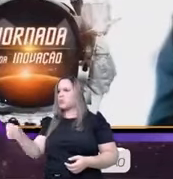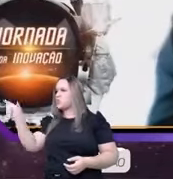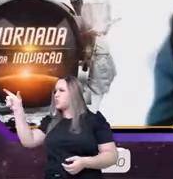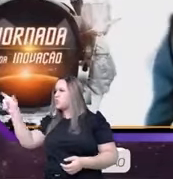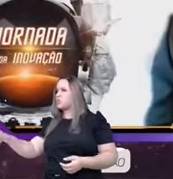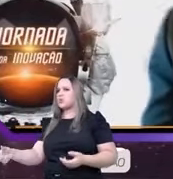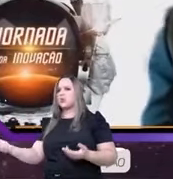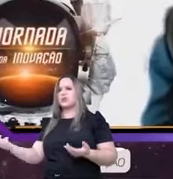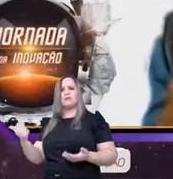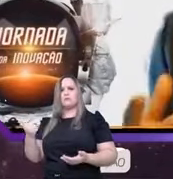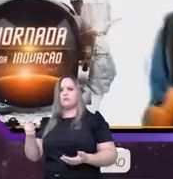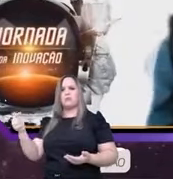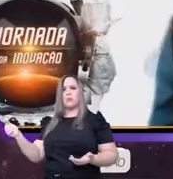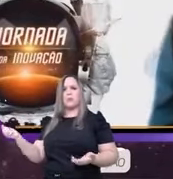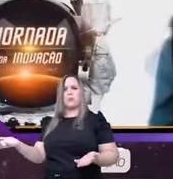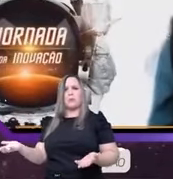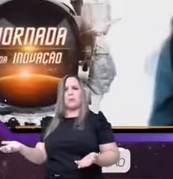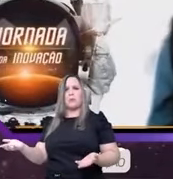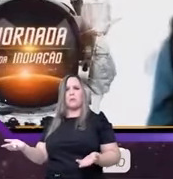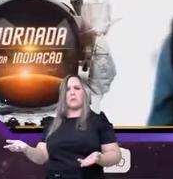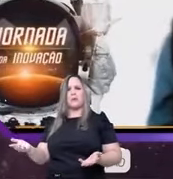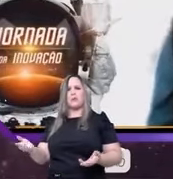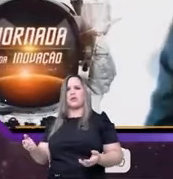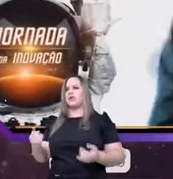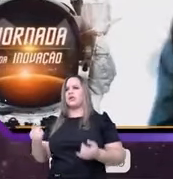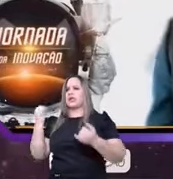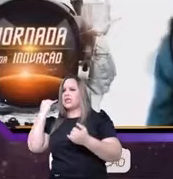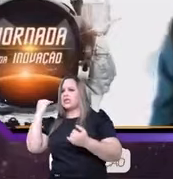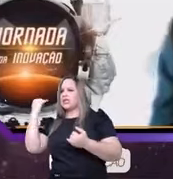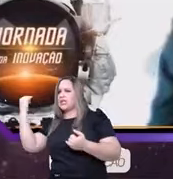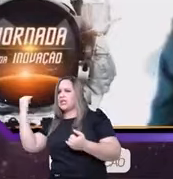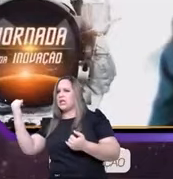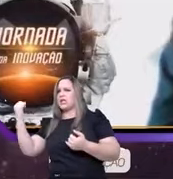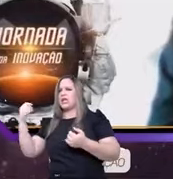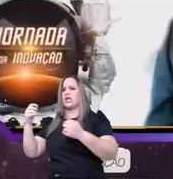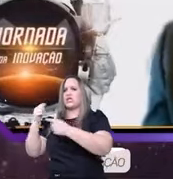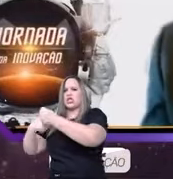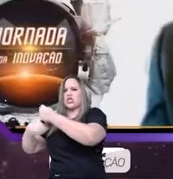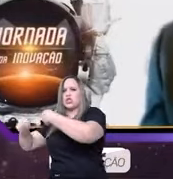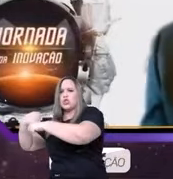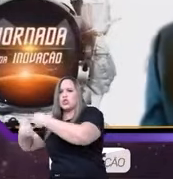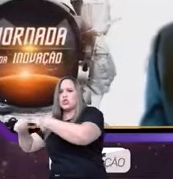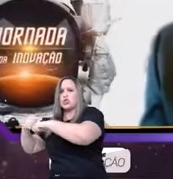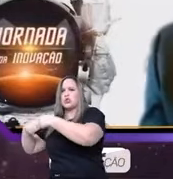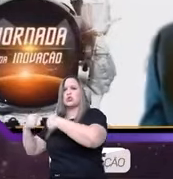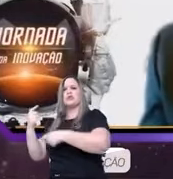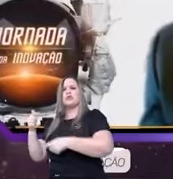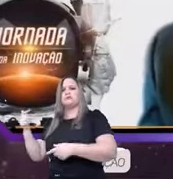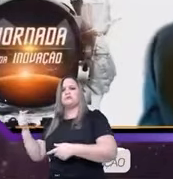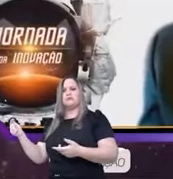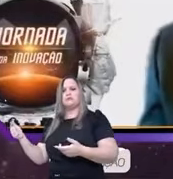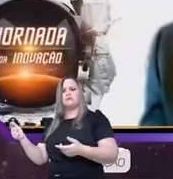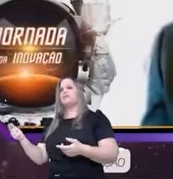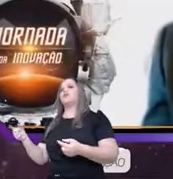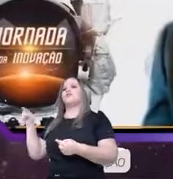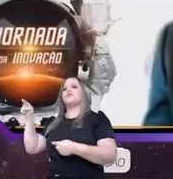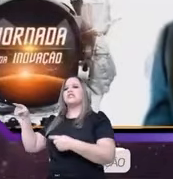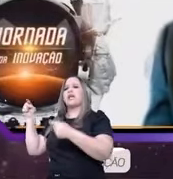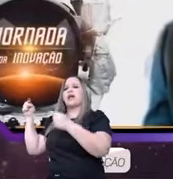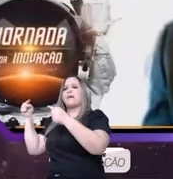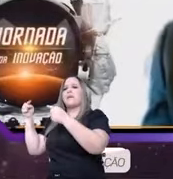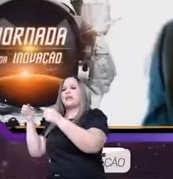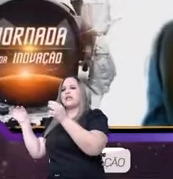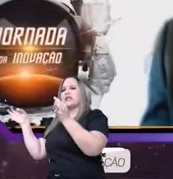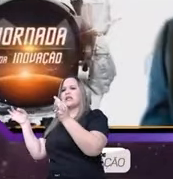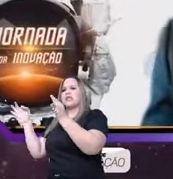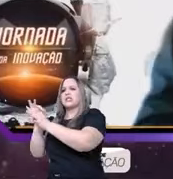asséptico, não tem interesses meramente econômicos, em que você aplica uma subsunção simples de